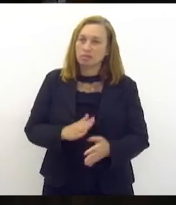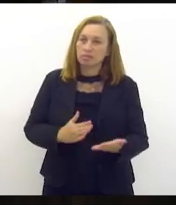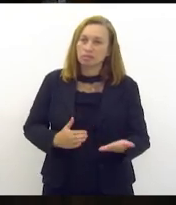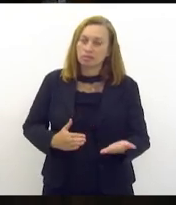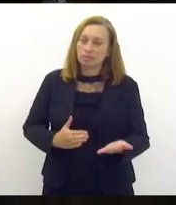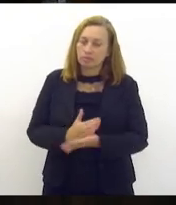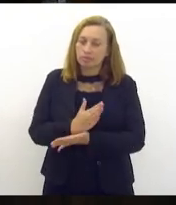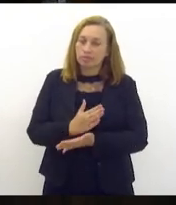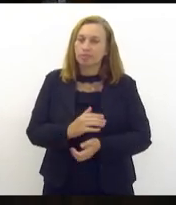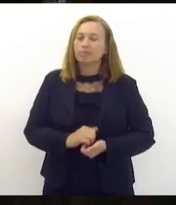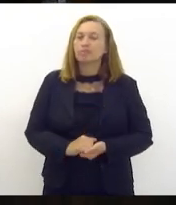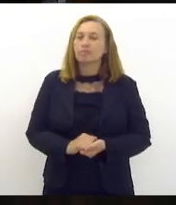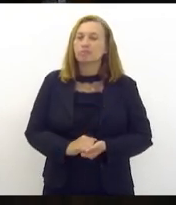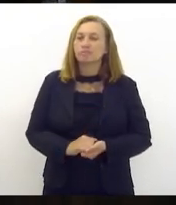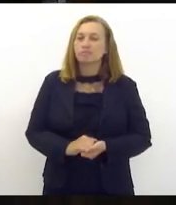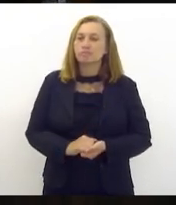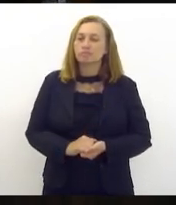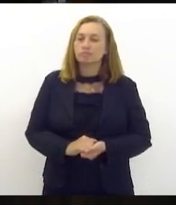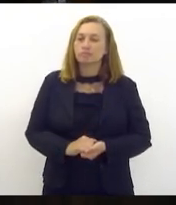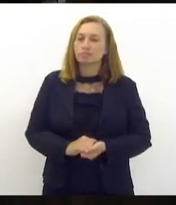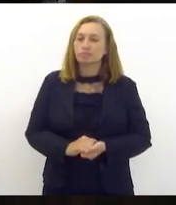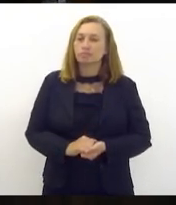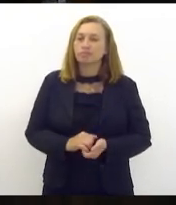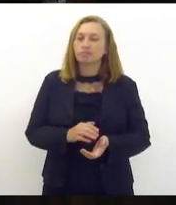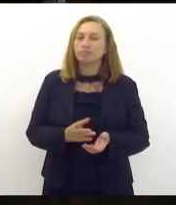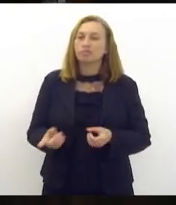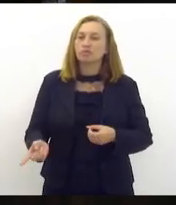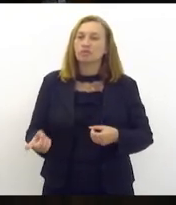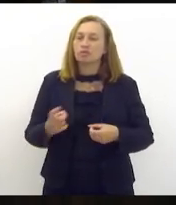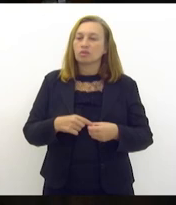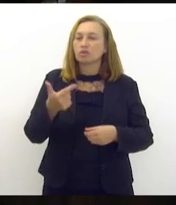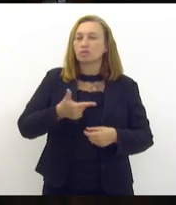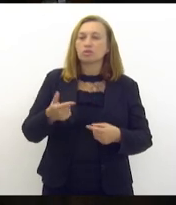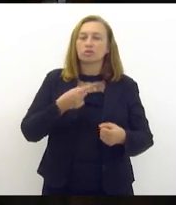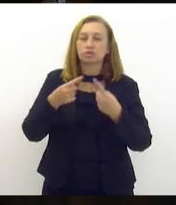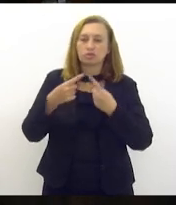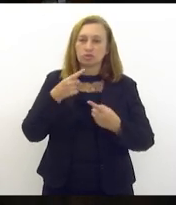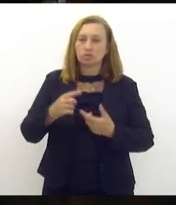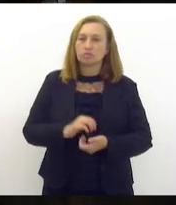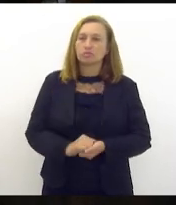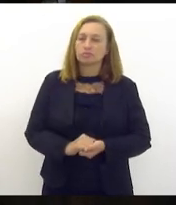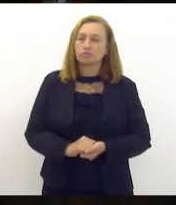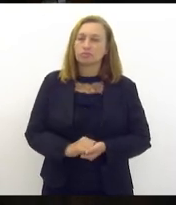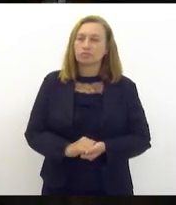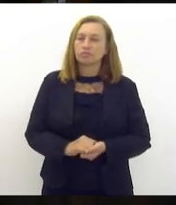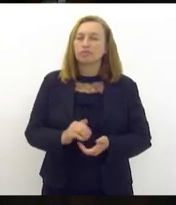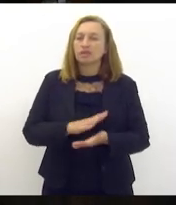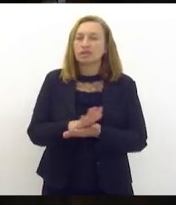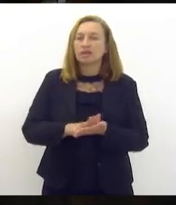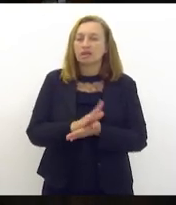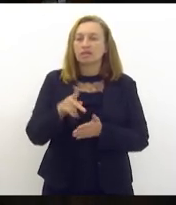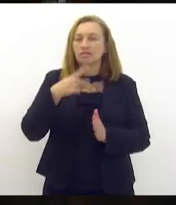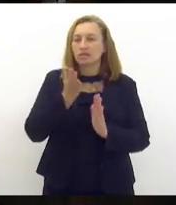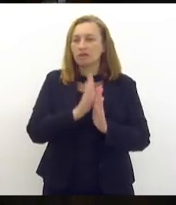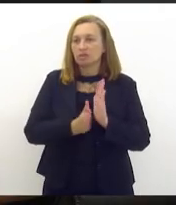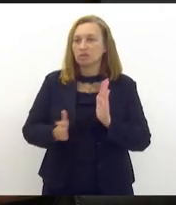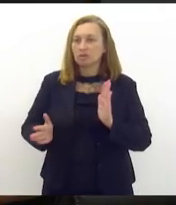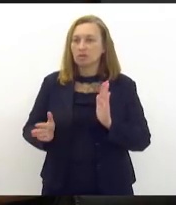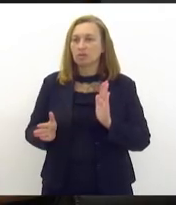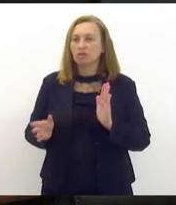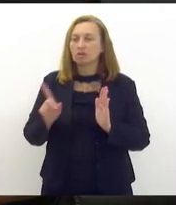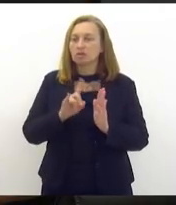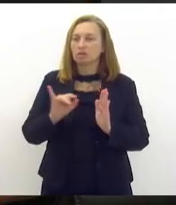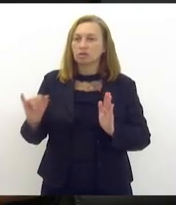estão, aprovado. Vai a redação do vencido para a segunda discussão. Nada mais havendo a discutir,